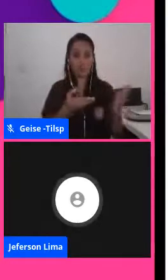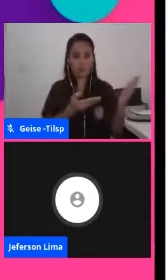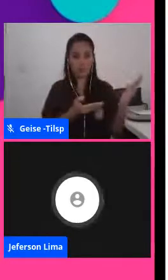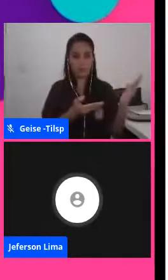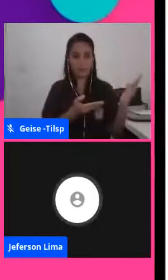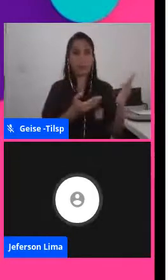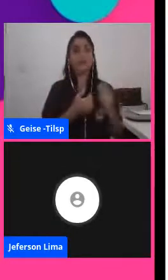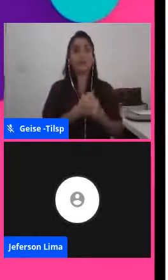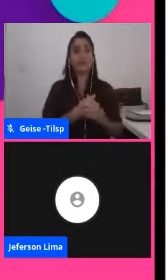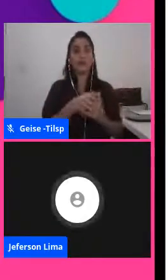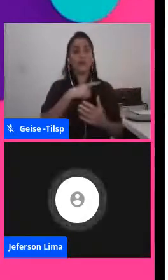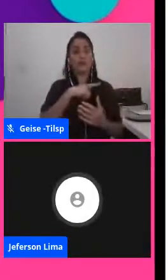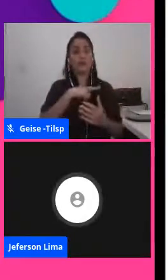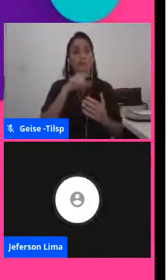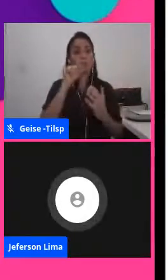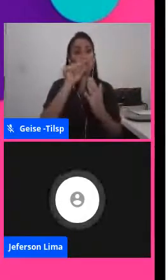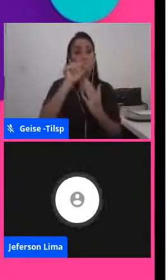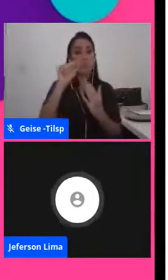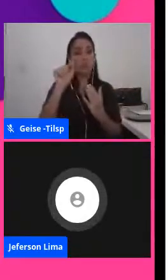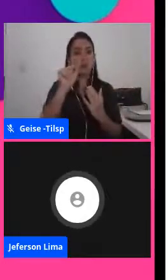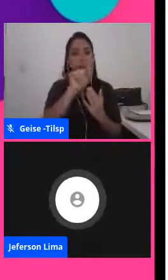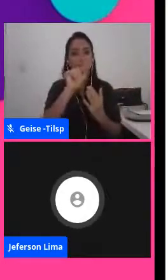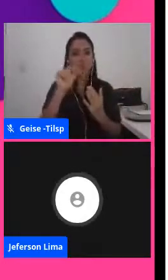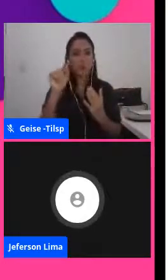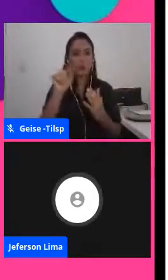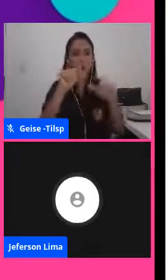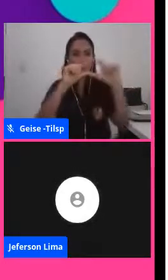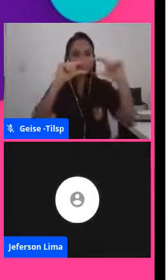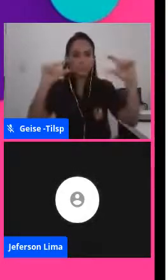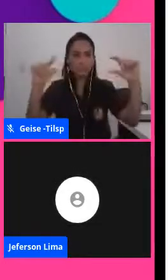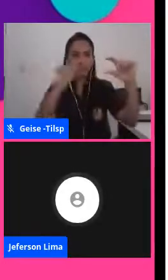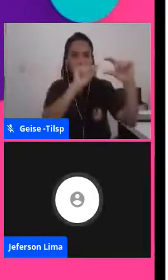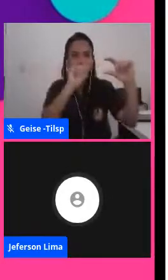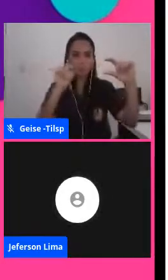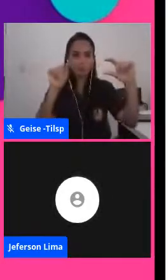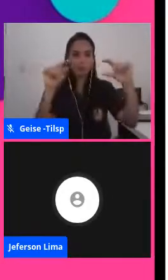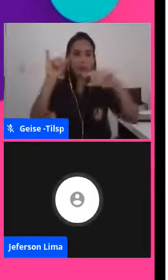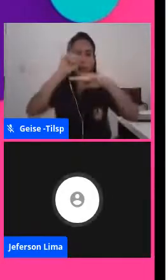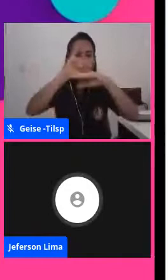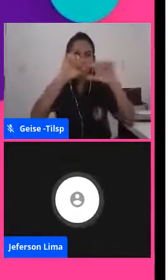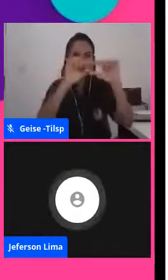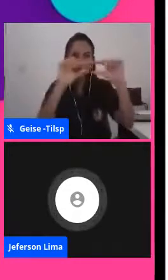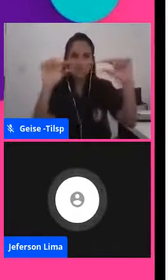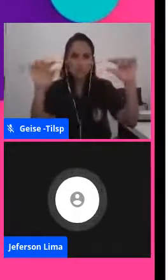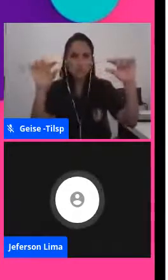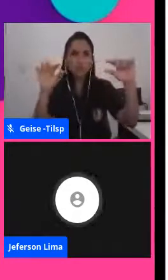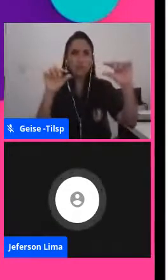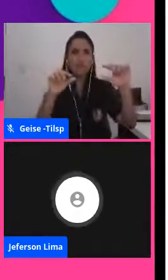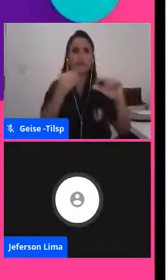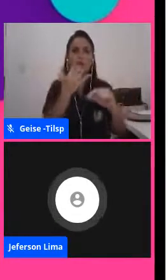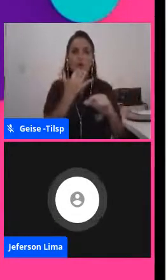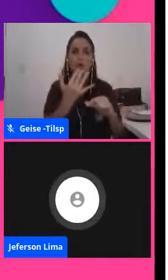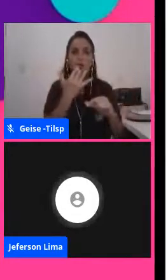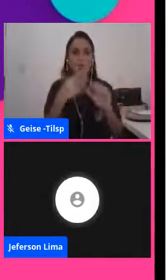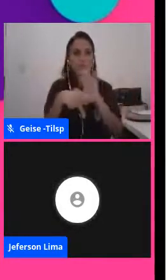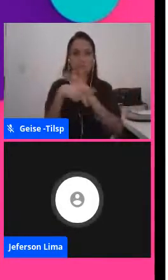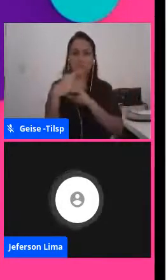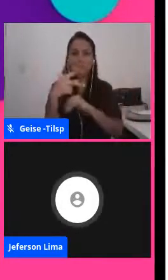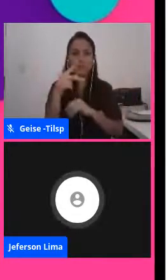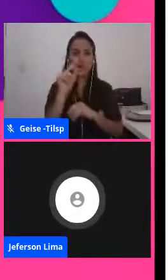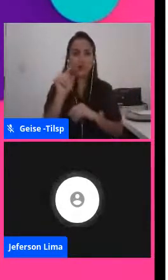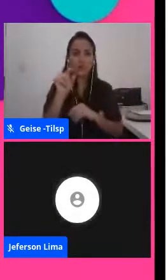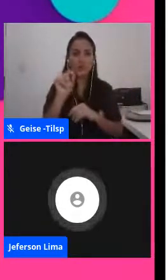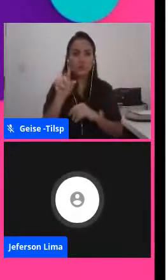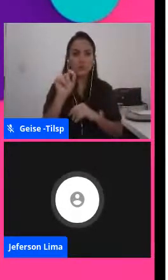alguns botões aqui em cima, ela tem essa cor e esse formato característica, né? E ela permite justamente de fazer o que a gente